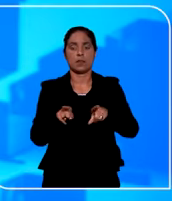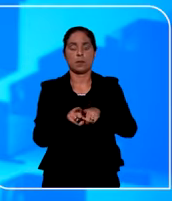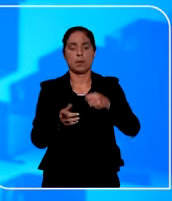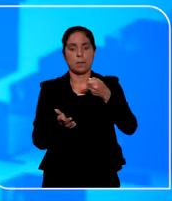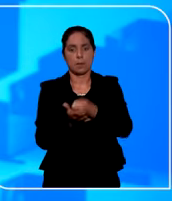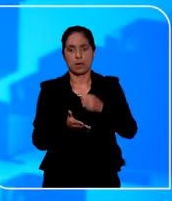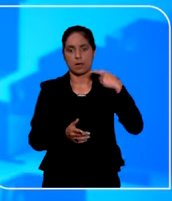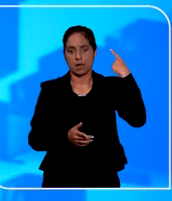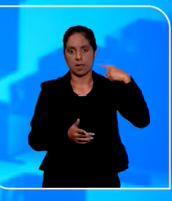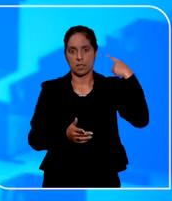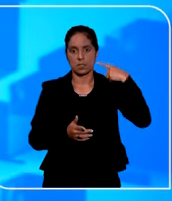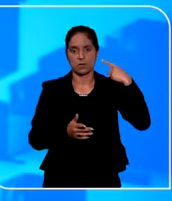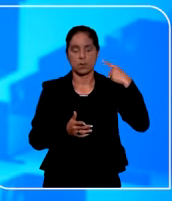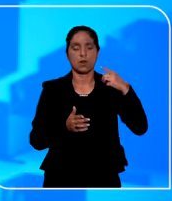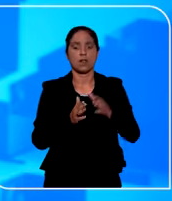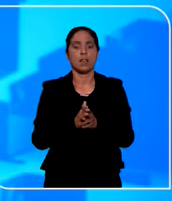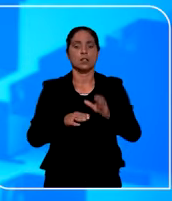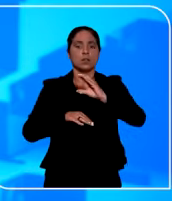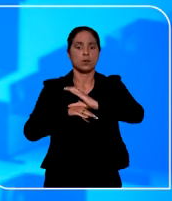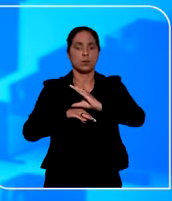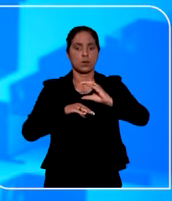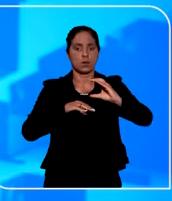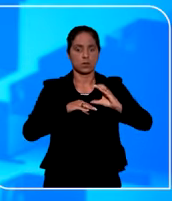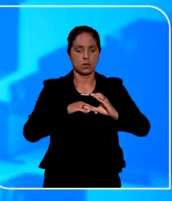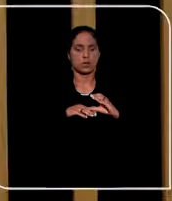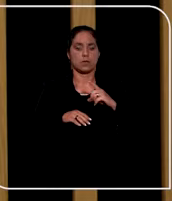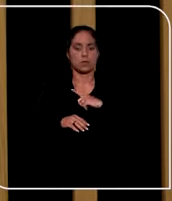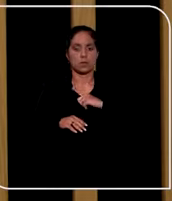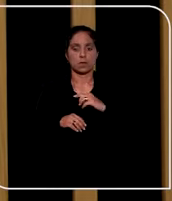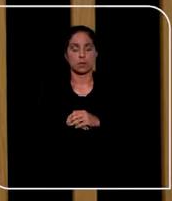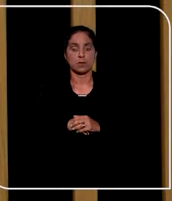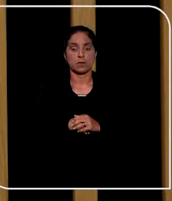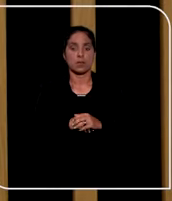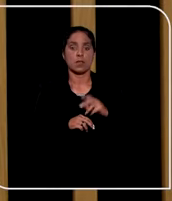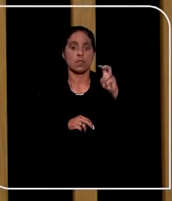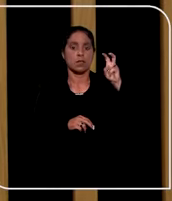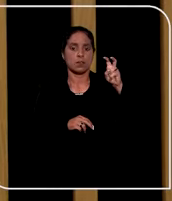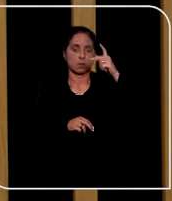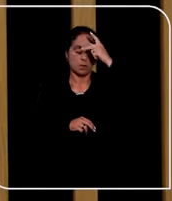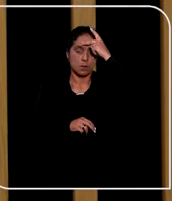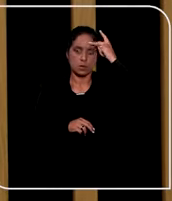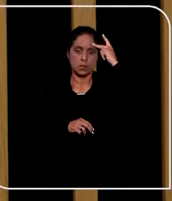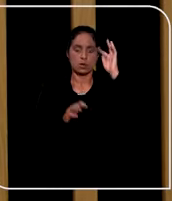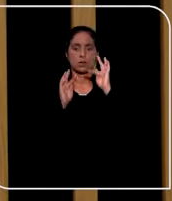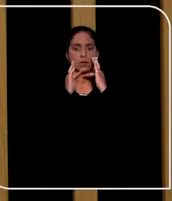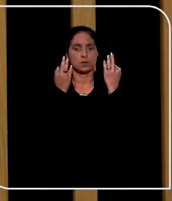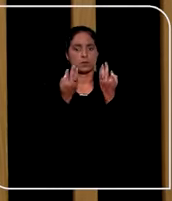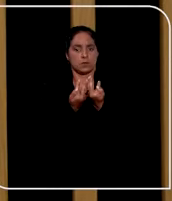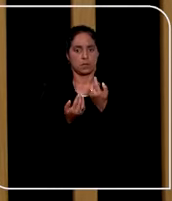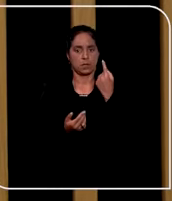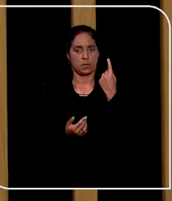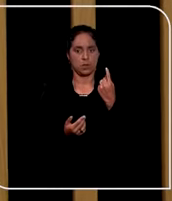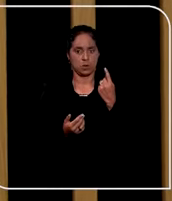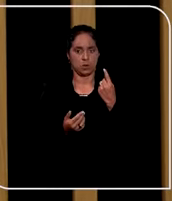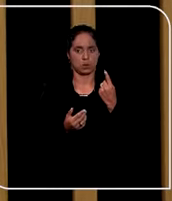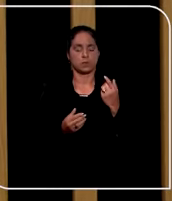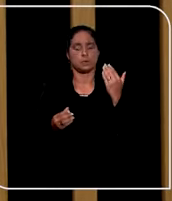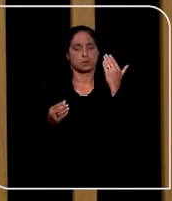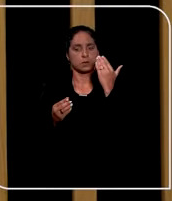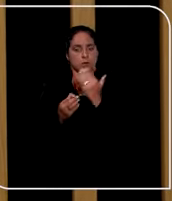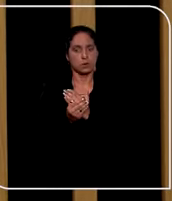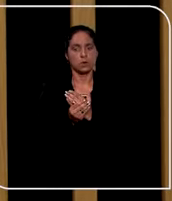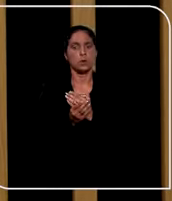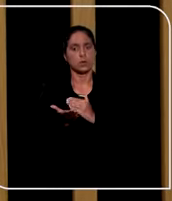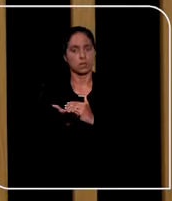previstos no Código de Processo Civil o CPC cinco pessoas da mesma família ajuizaram ação de cobrança contra o